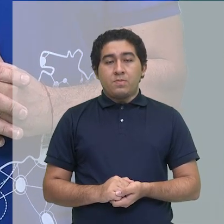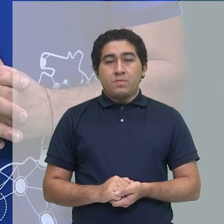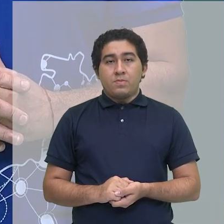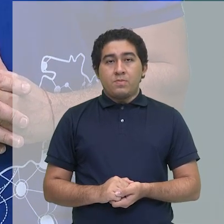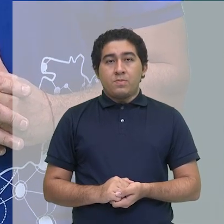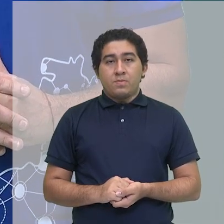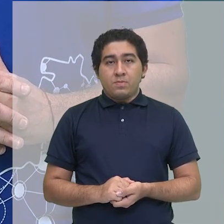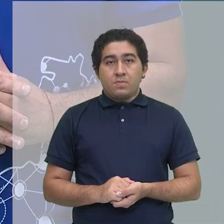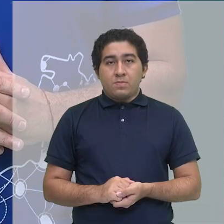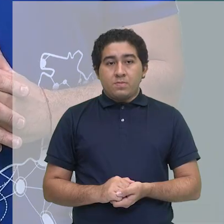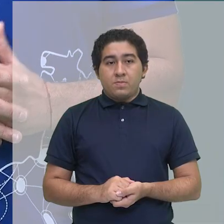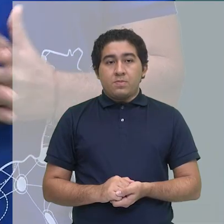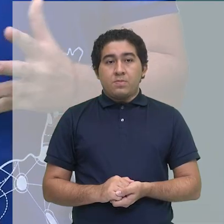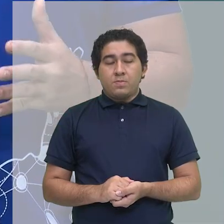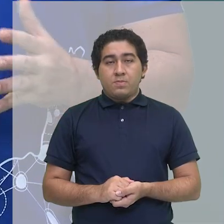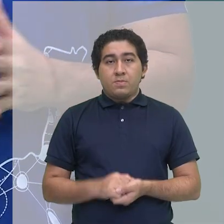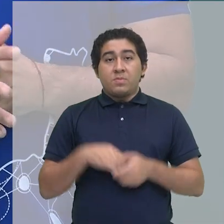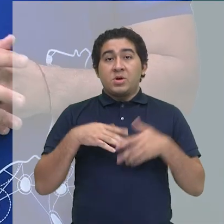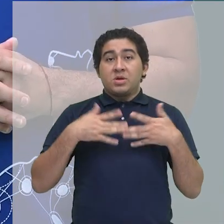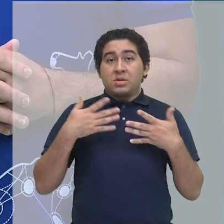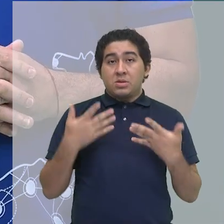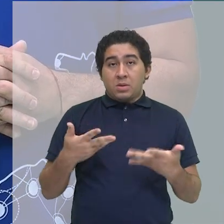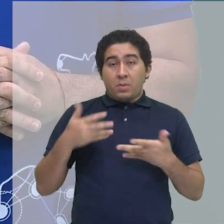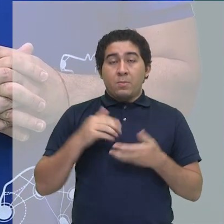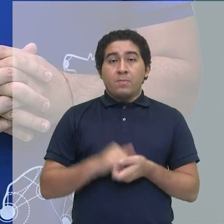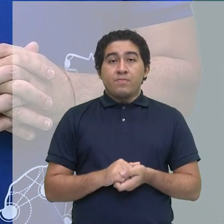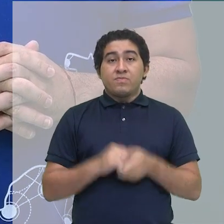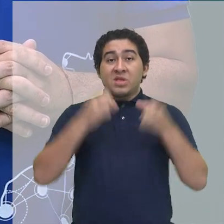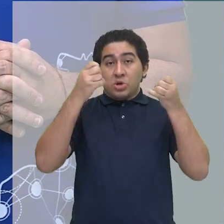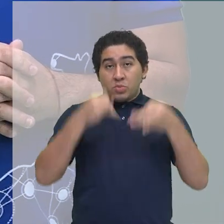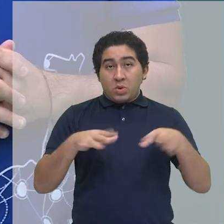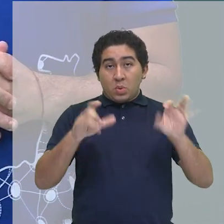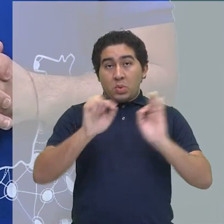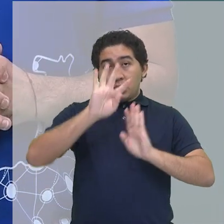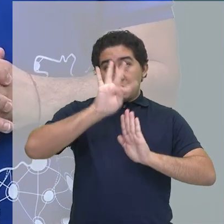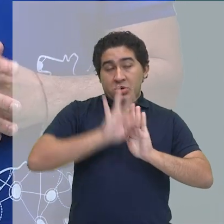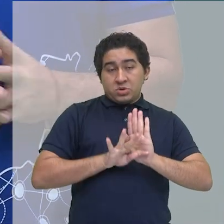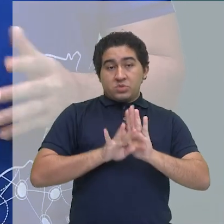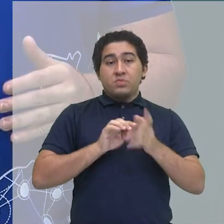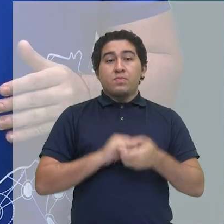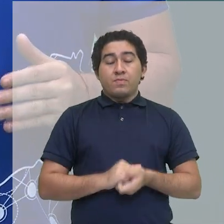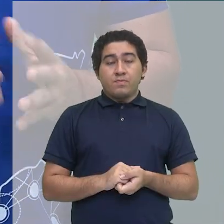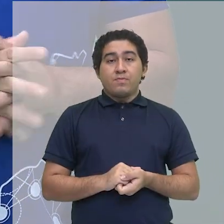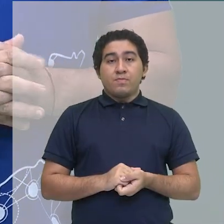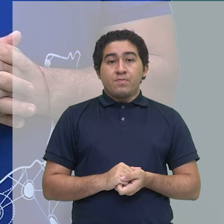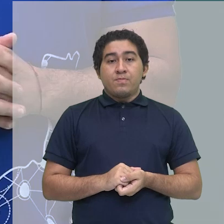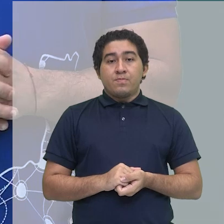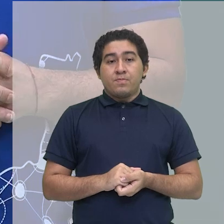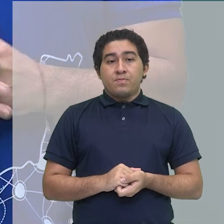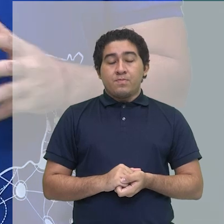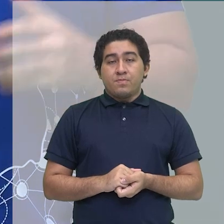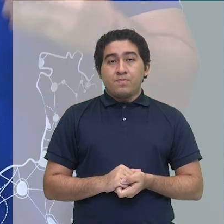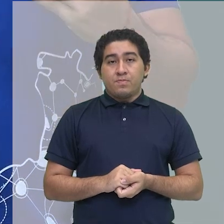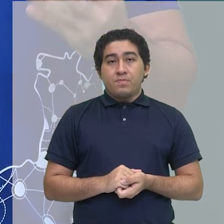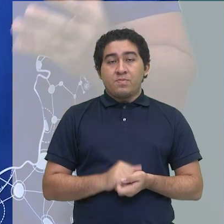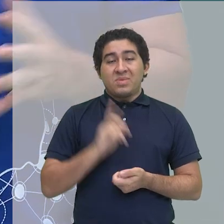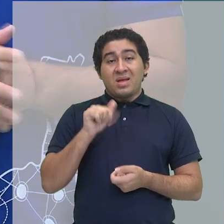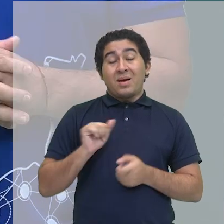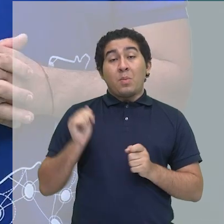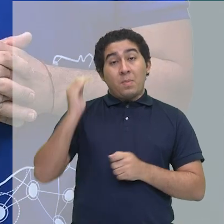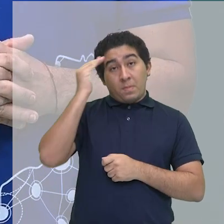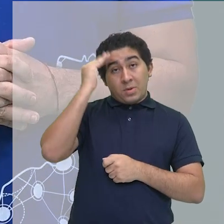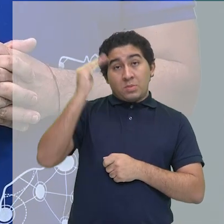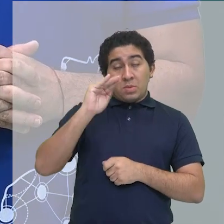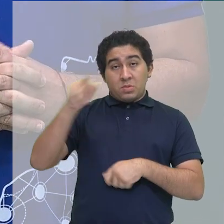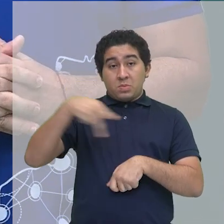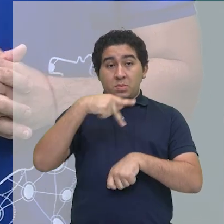streets of downtown. Então, ele fala aí nesse texto, né, que é o maior do Brasil